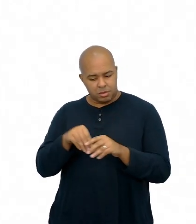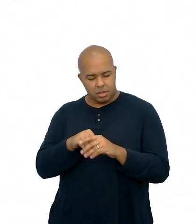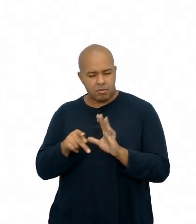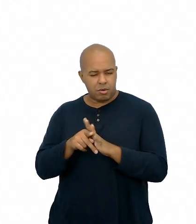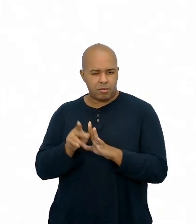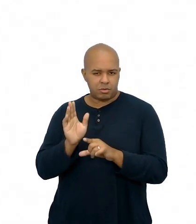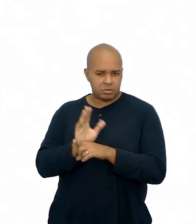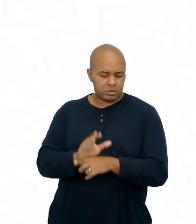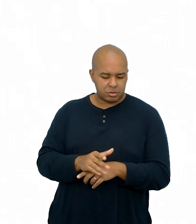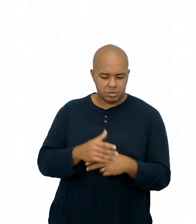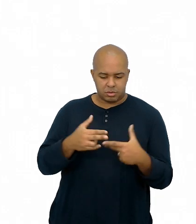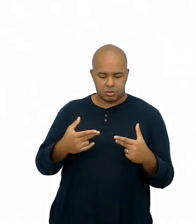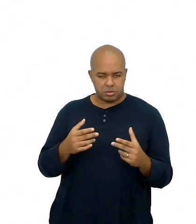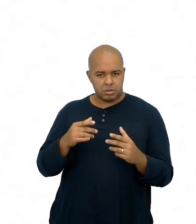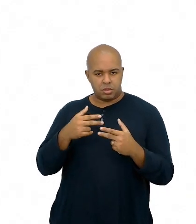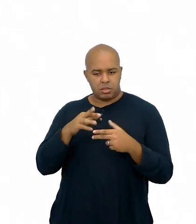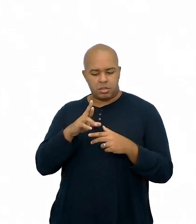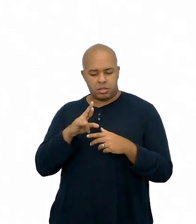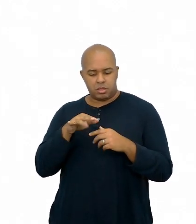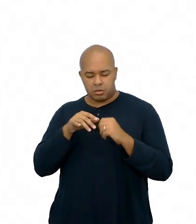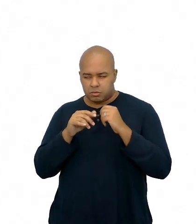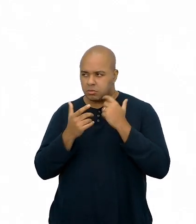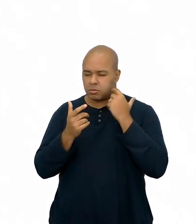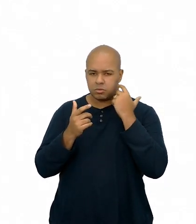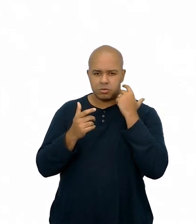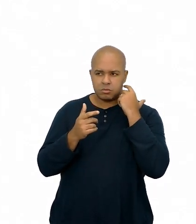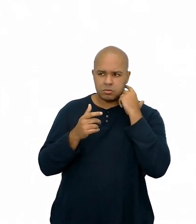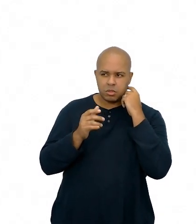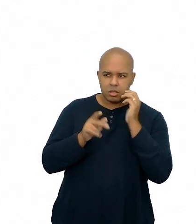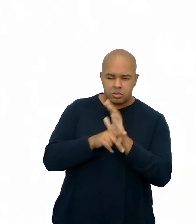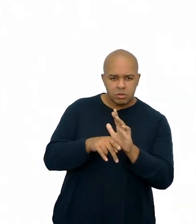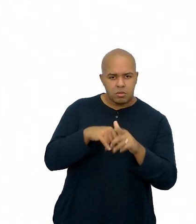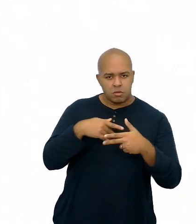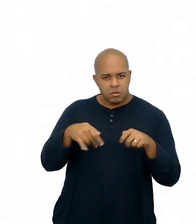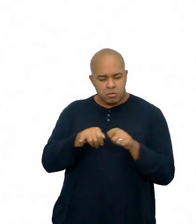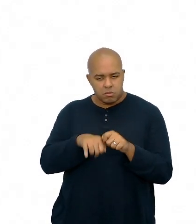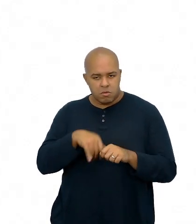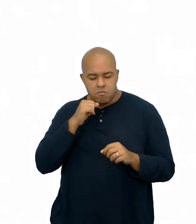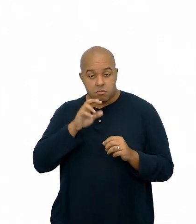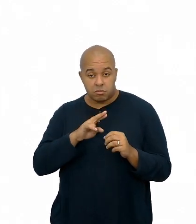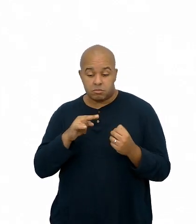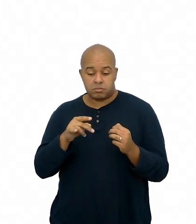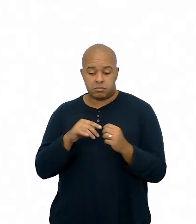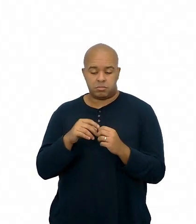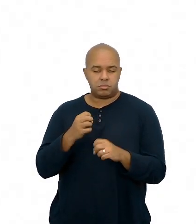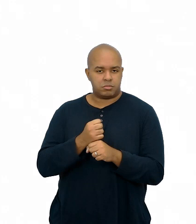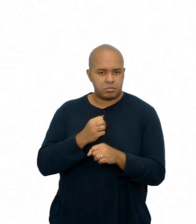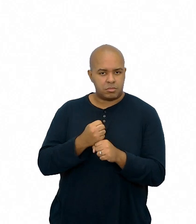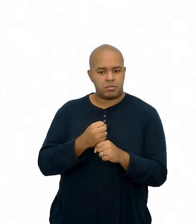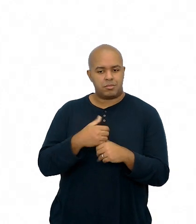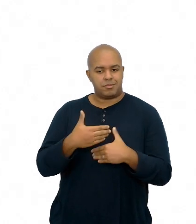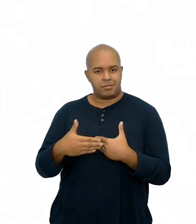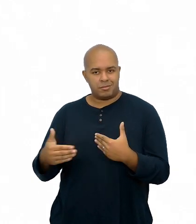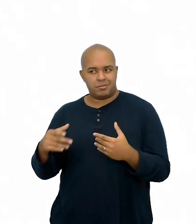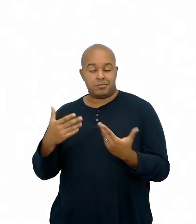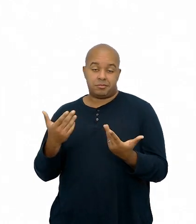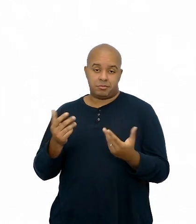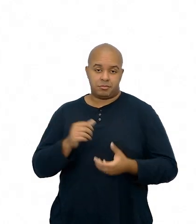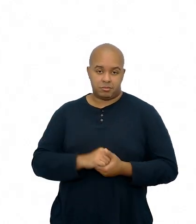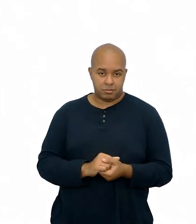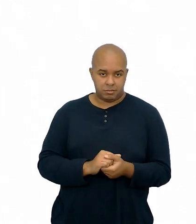estar ajudando, é um dos recursos que auxilia bastante as crianças na utilização aí da contagem,